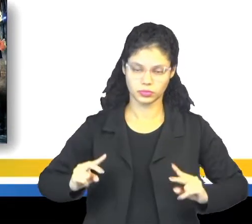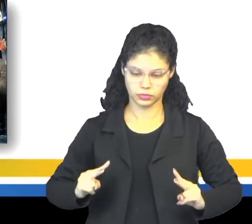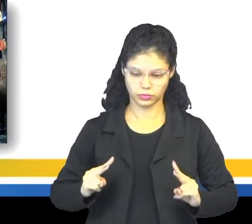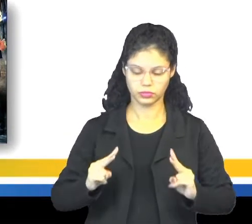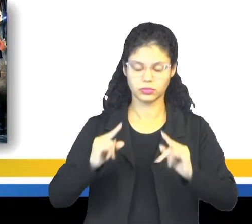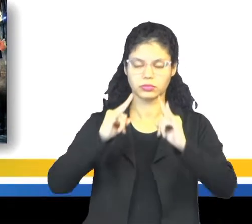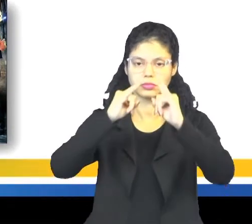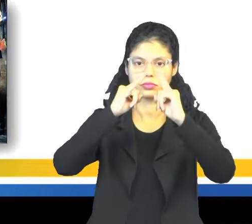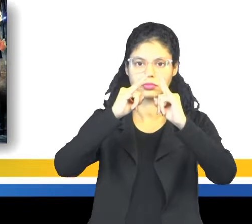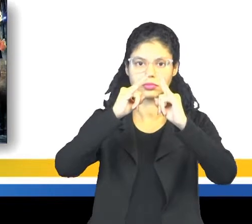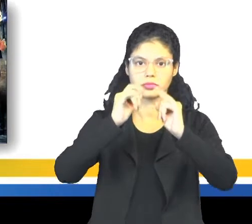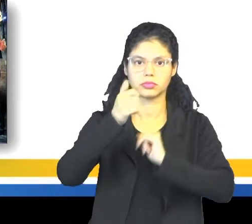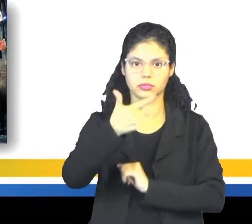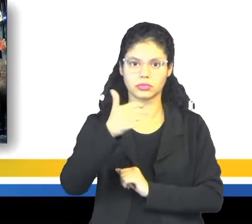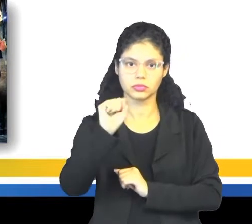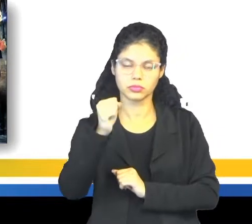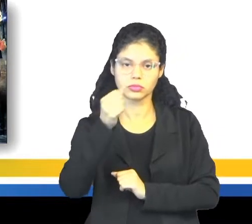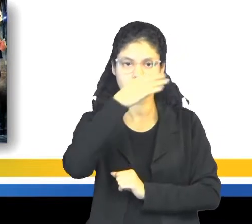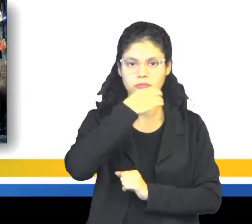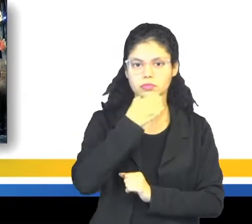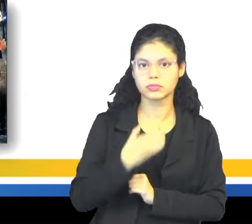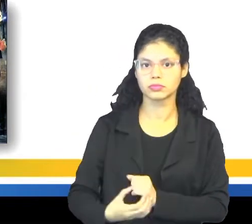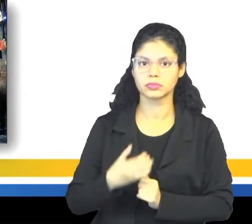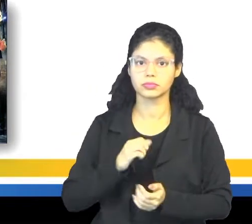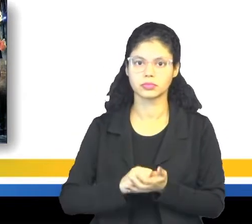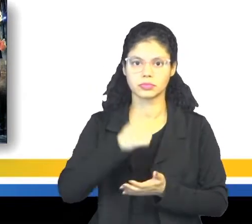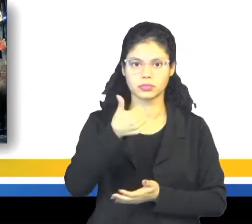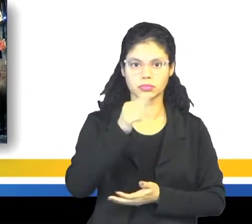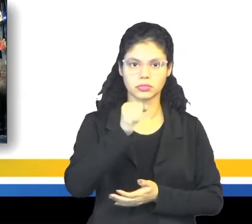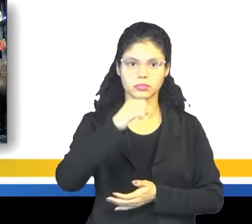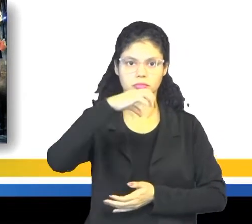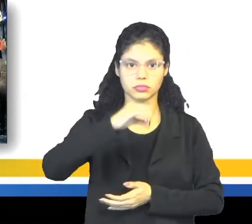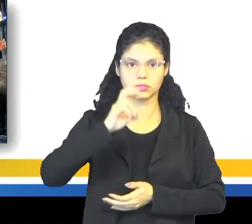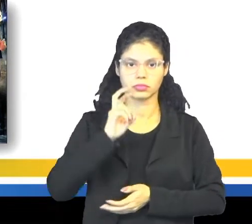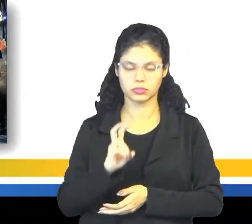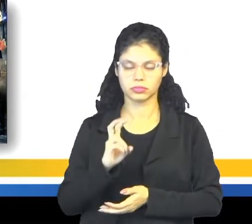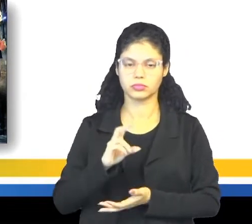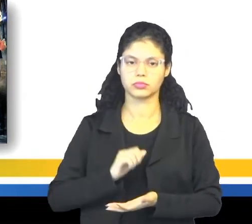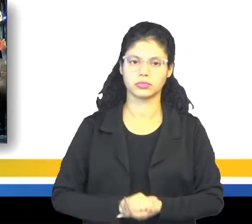em 28 de dezembro de